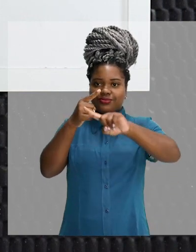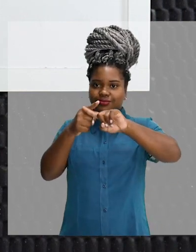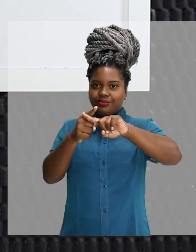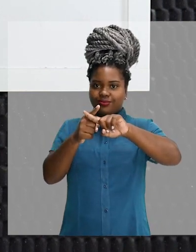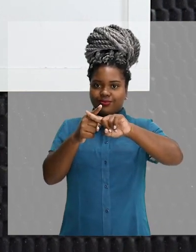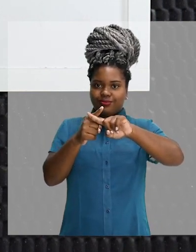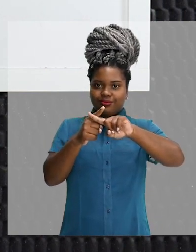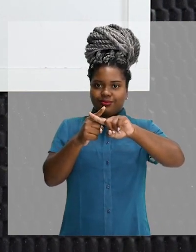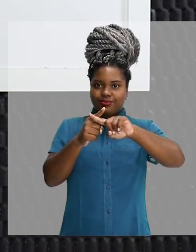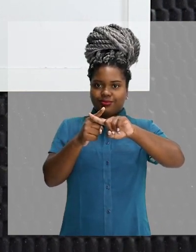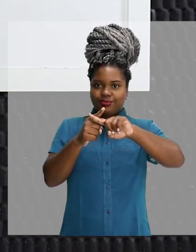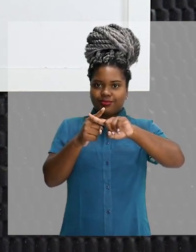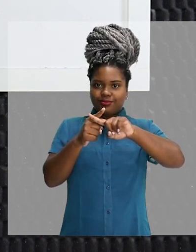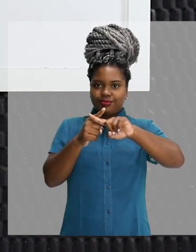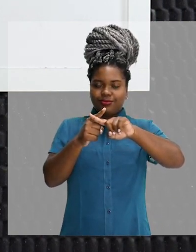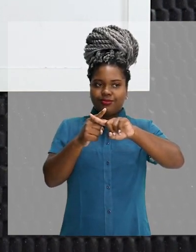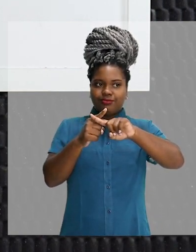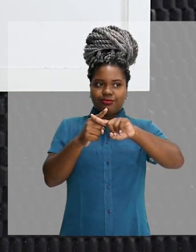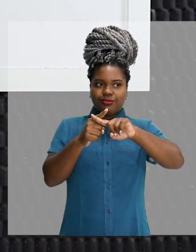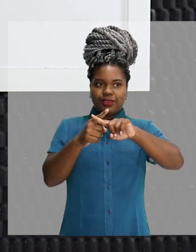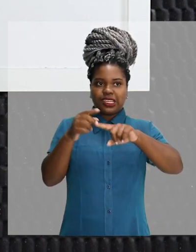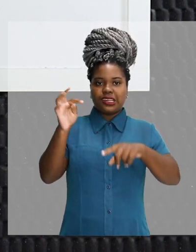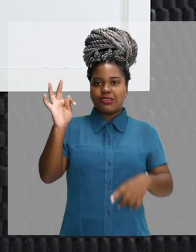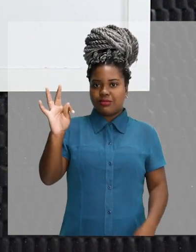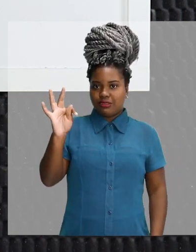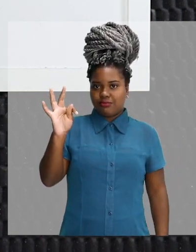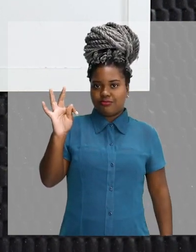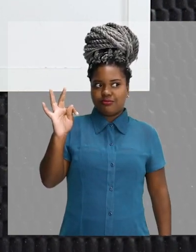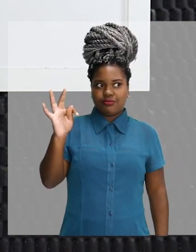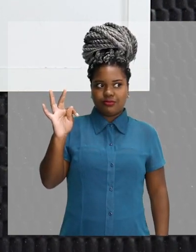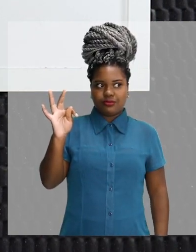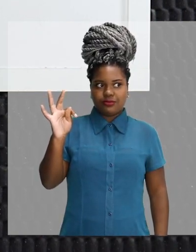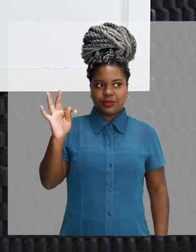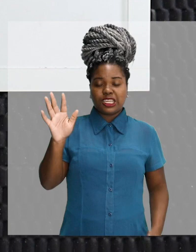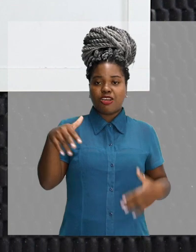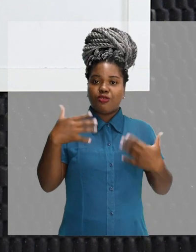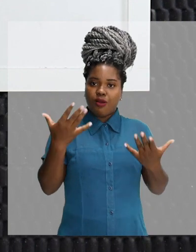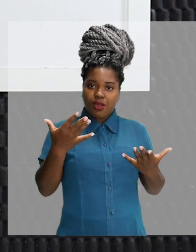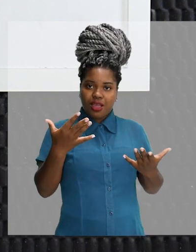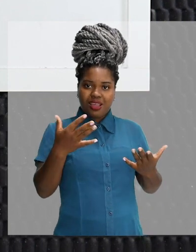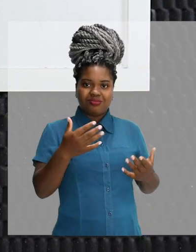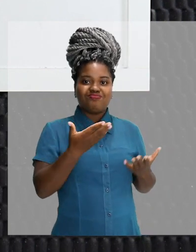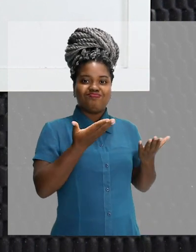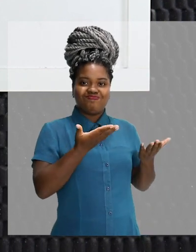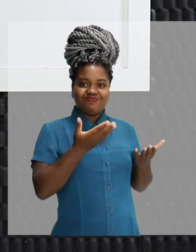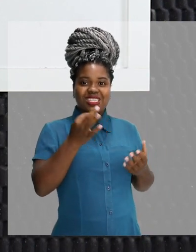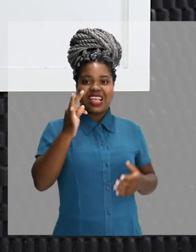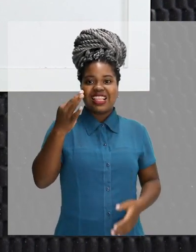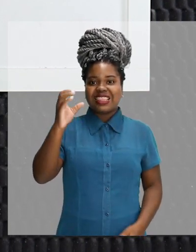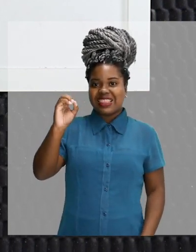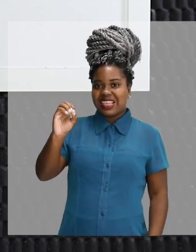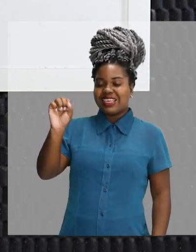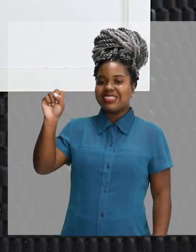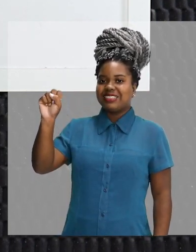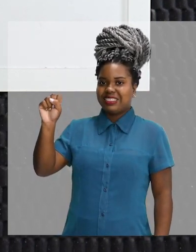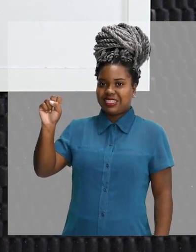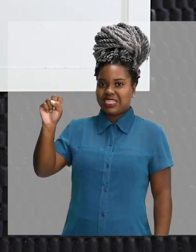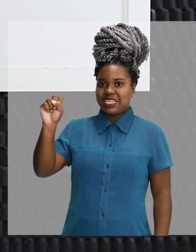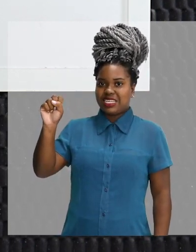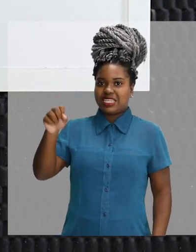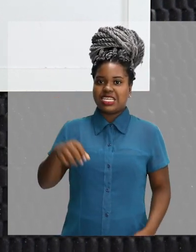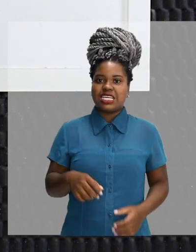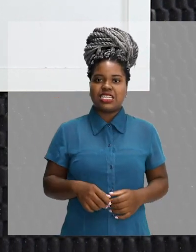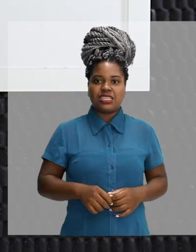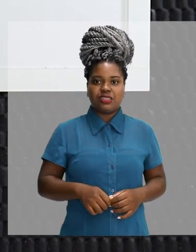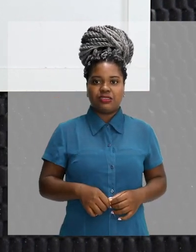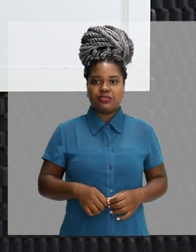Vezes o tempo. O tempo que eu quero é o tempo de 10 segundos. Então,